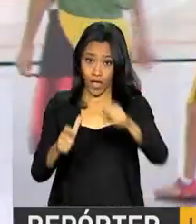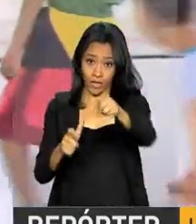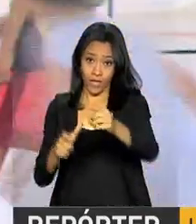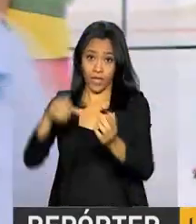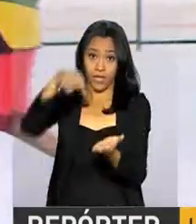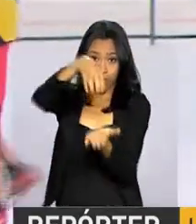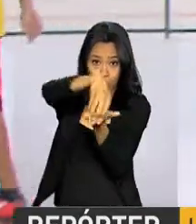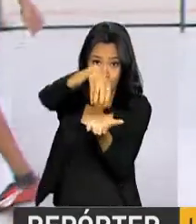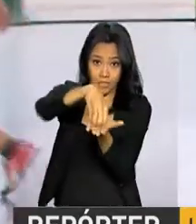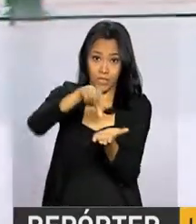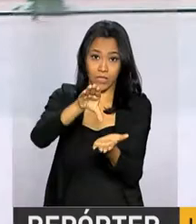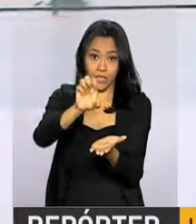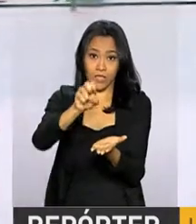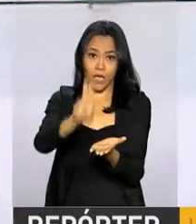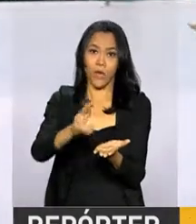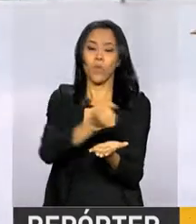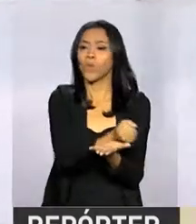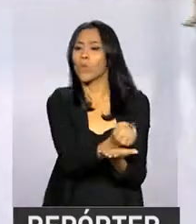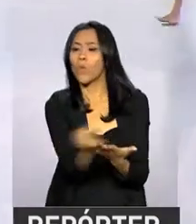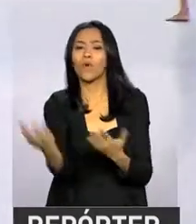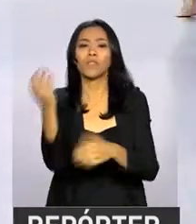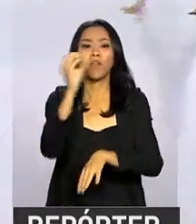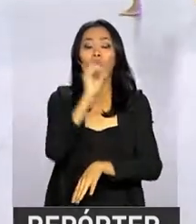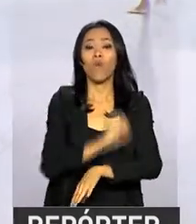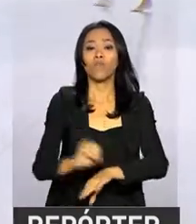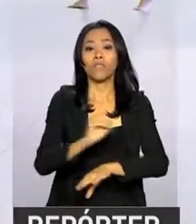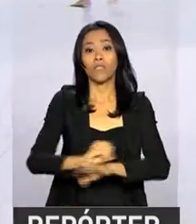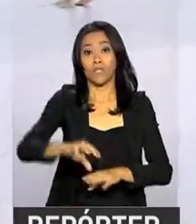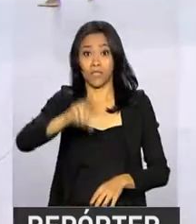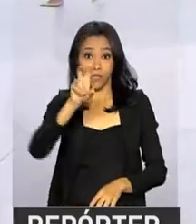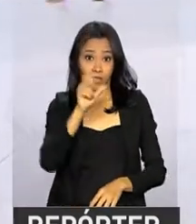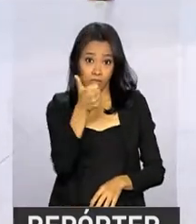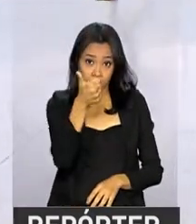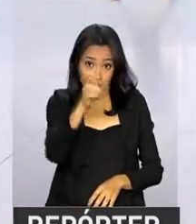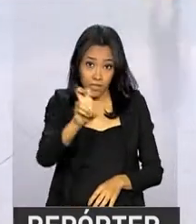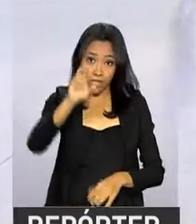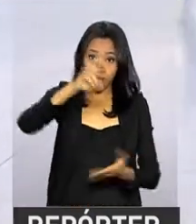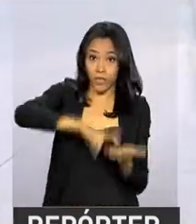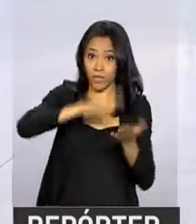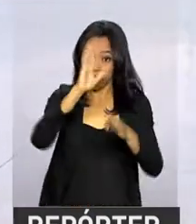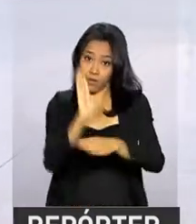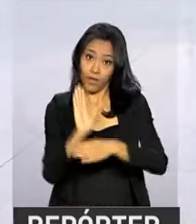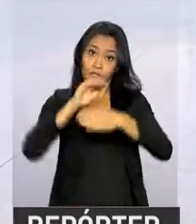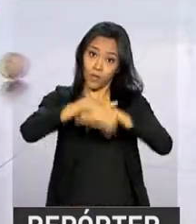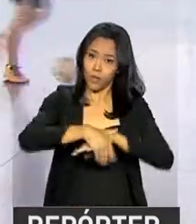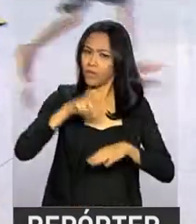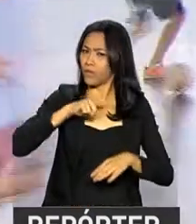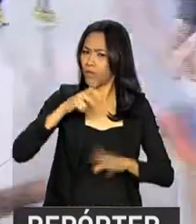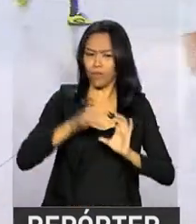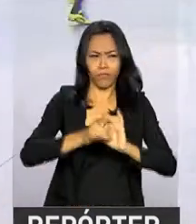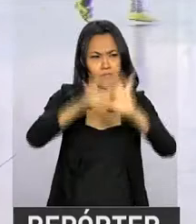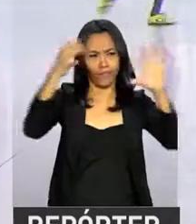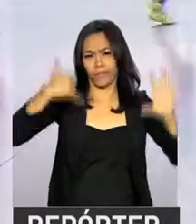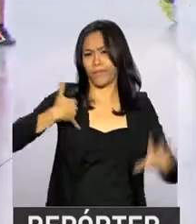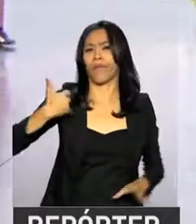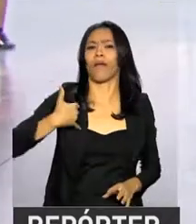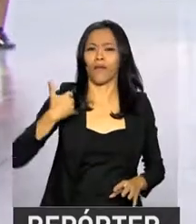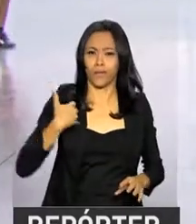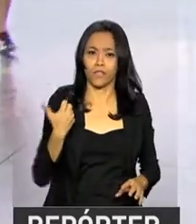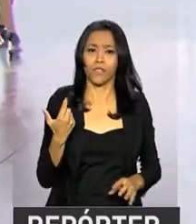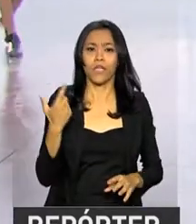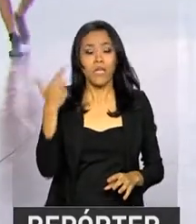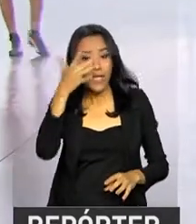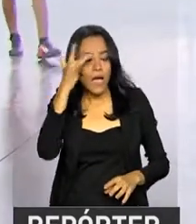oferece 15 oficinas nos períodos da manhã, tarde e noite. Há atividades para todas as idades. Aos poucos, a comunidade